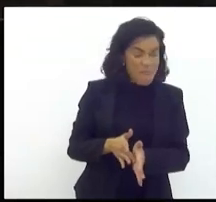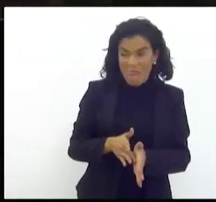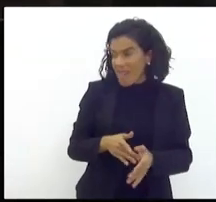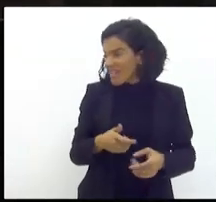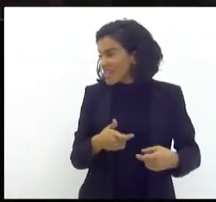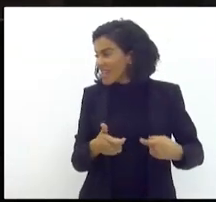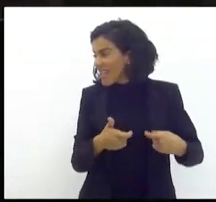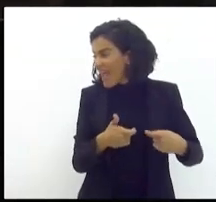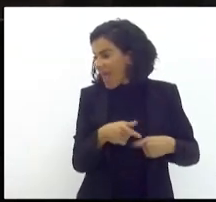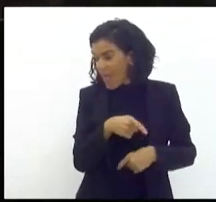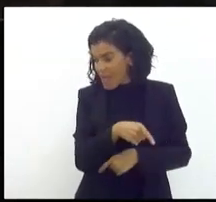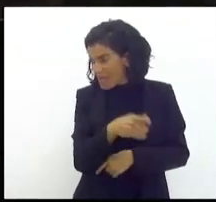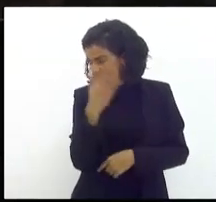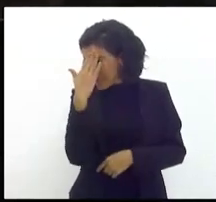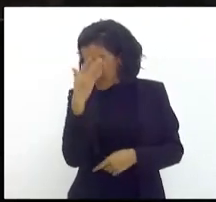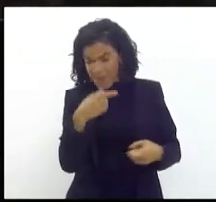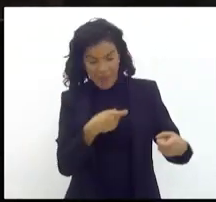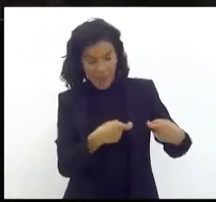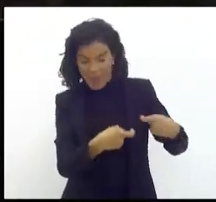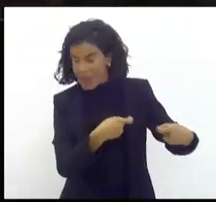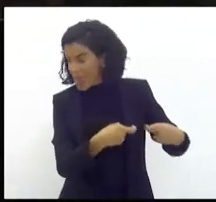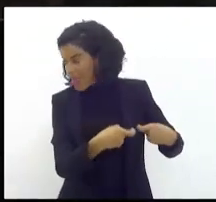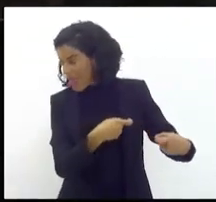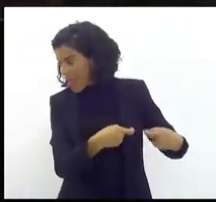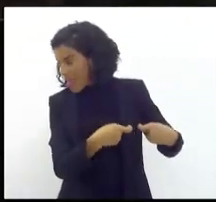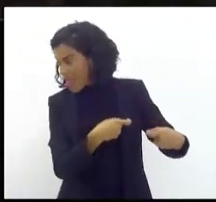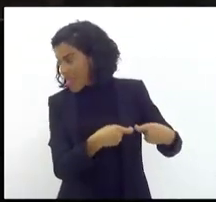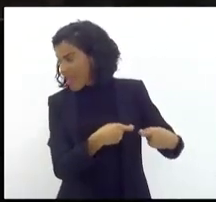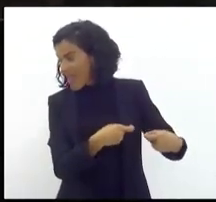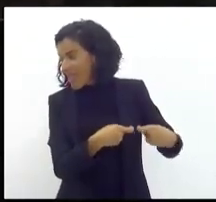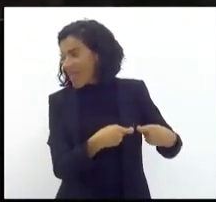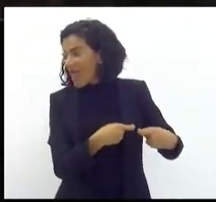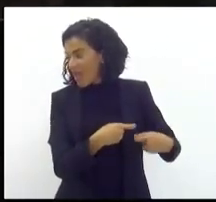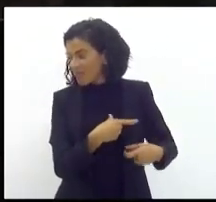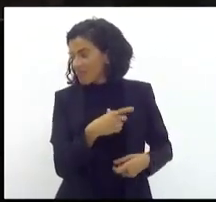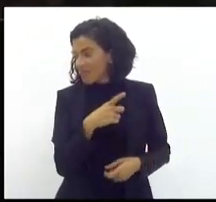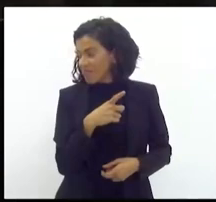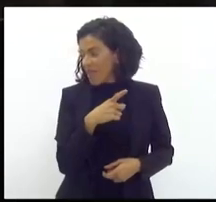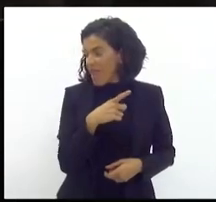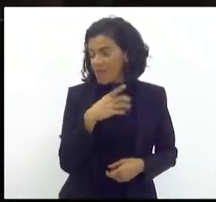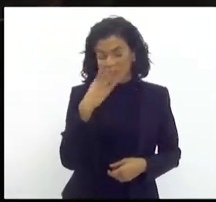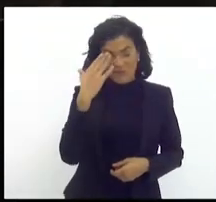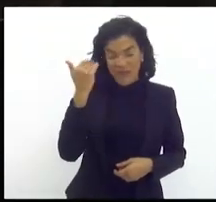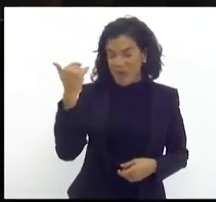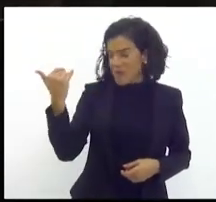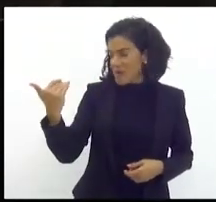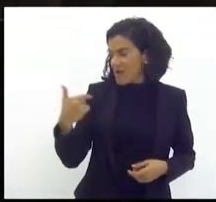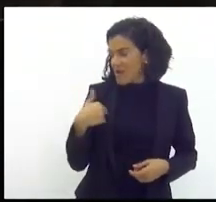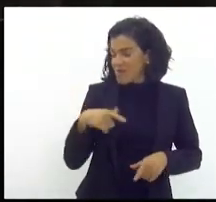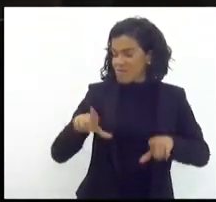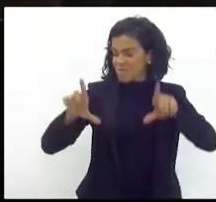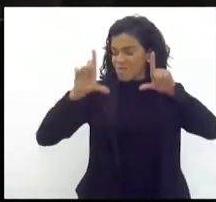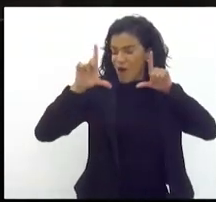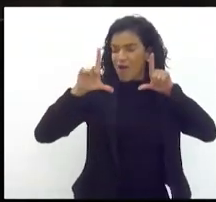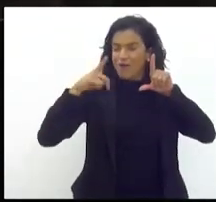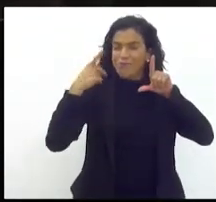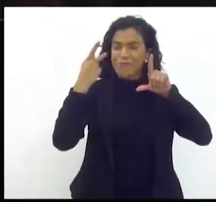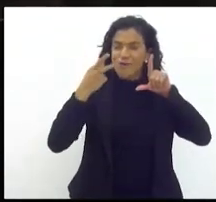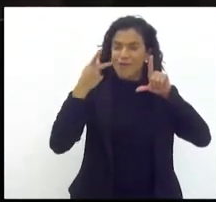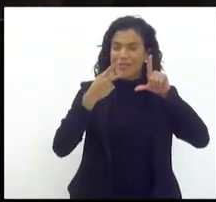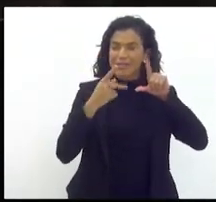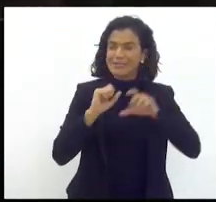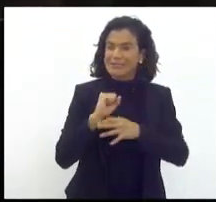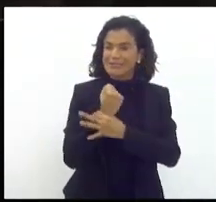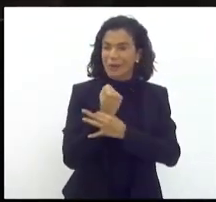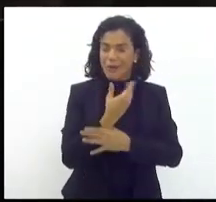confronto aí racionalidade de guerra é o que traz resultado de sucesso para a política de Segurança Pública do Rio de